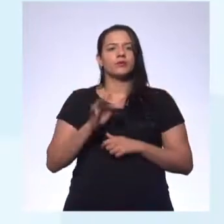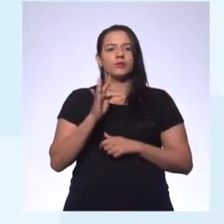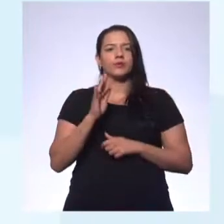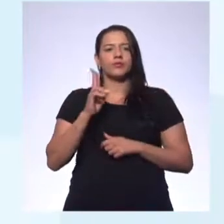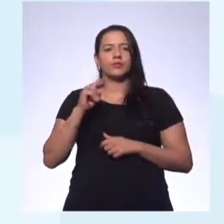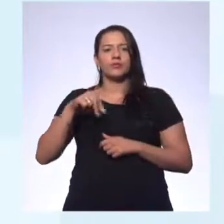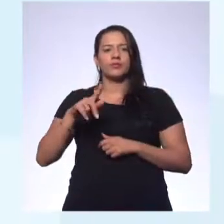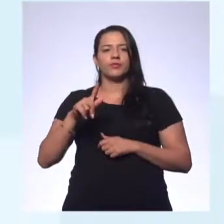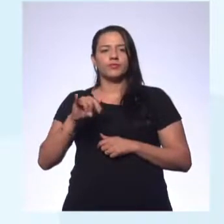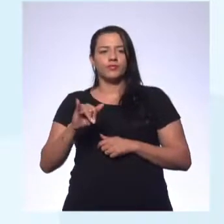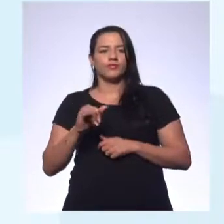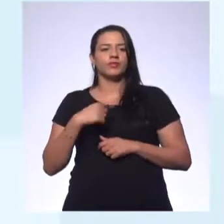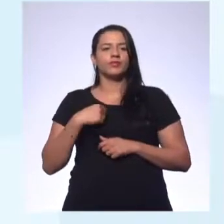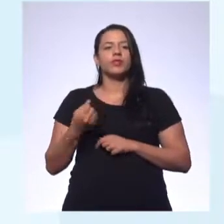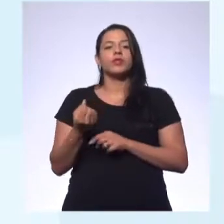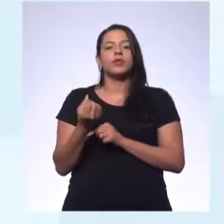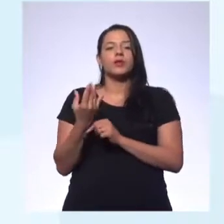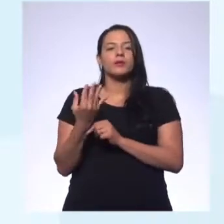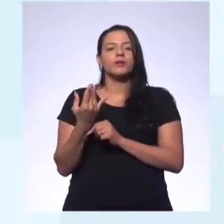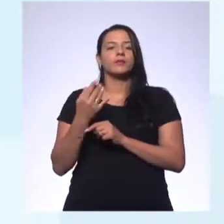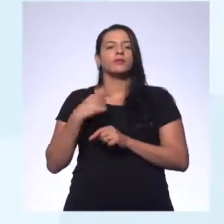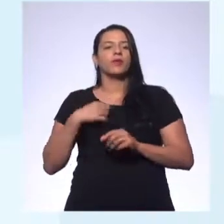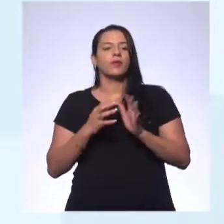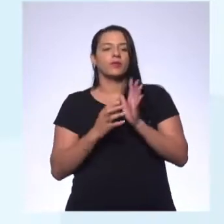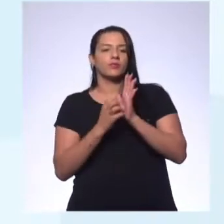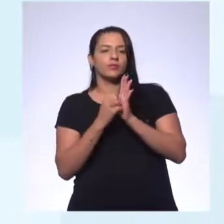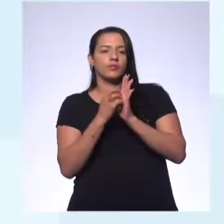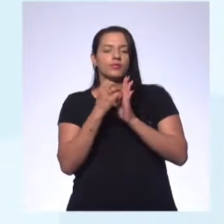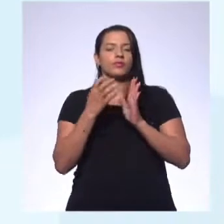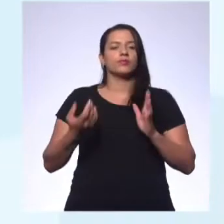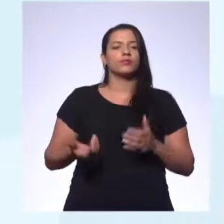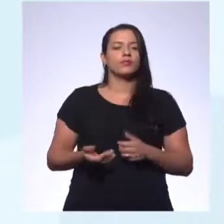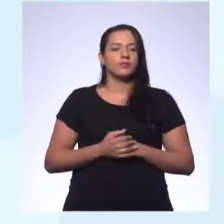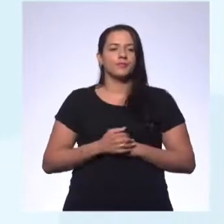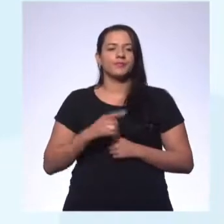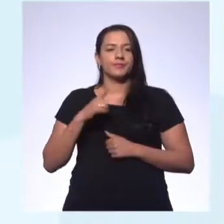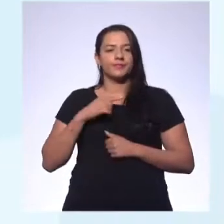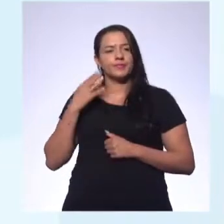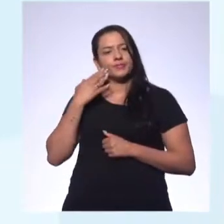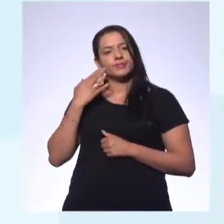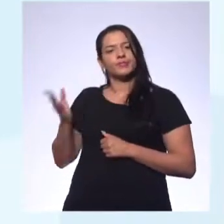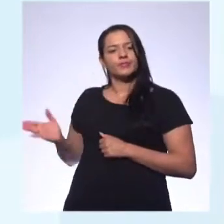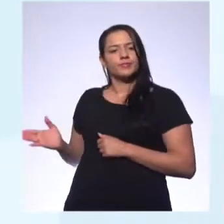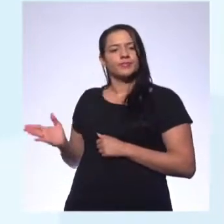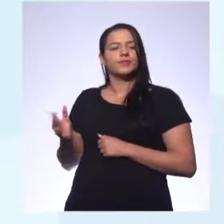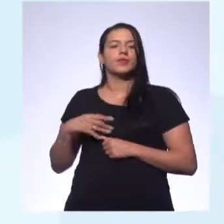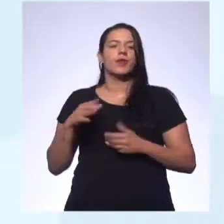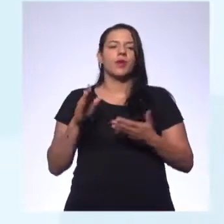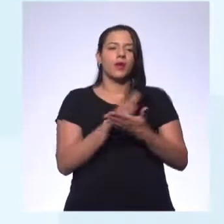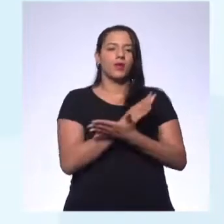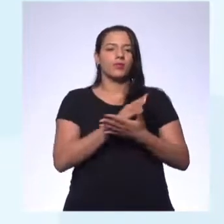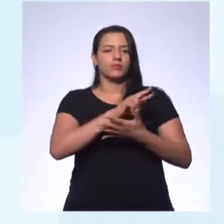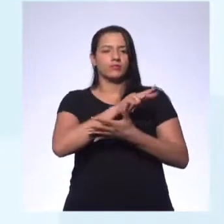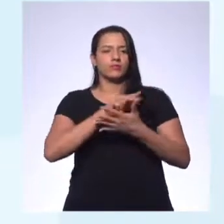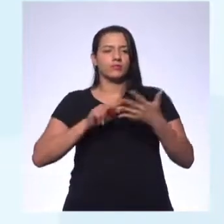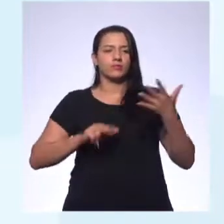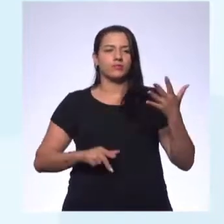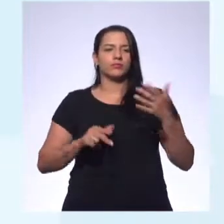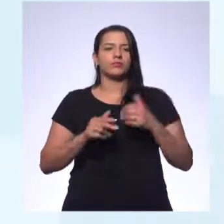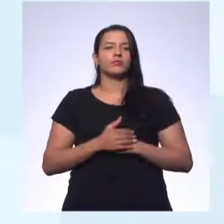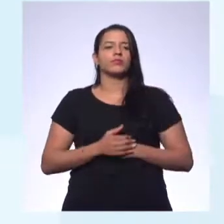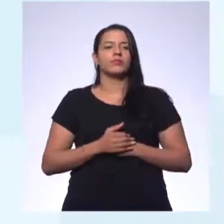pelos cogumelos, por bolor e leveduras, tá? Então, aí também algumas características, né?